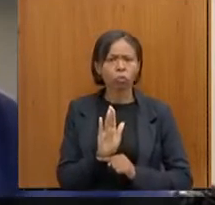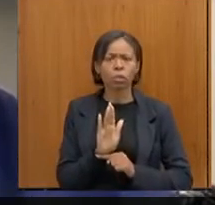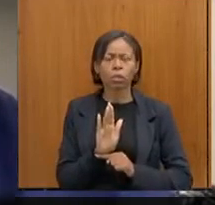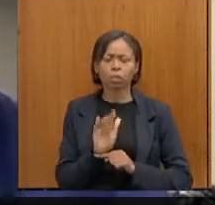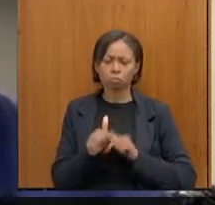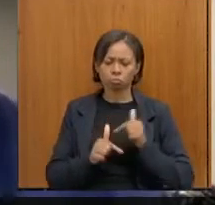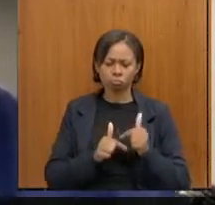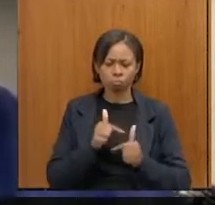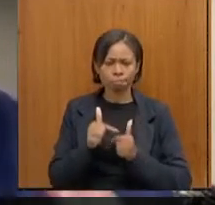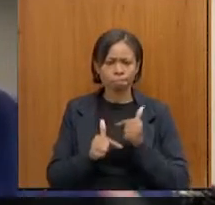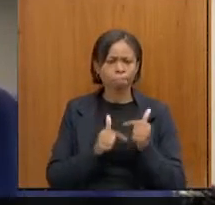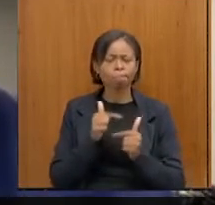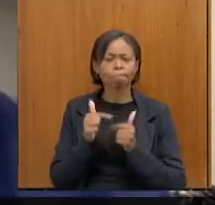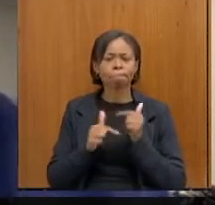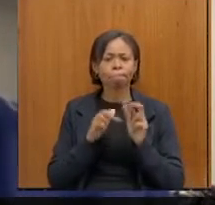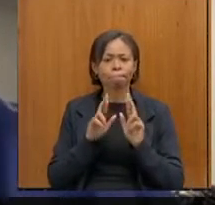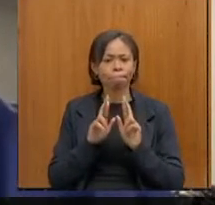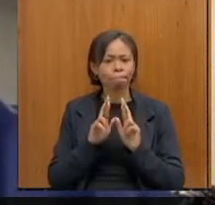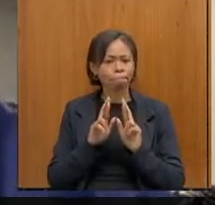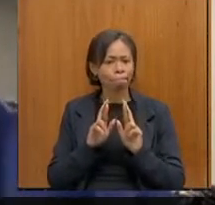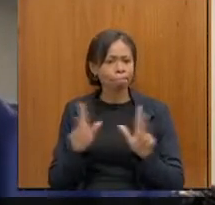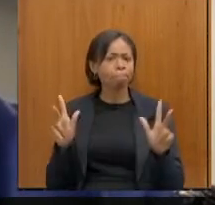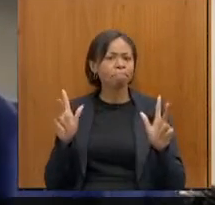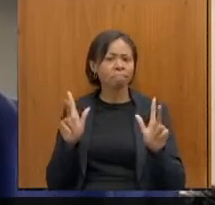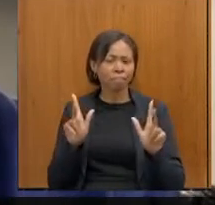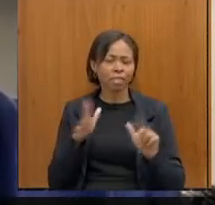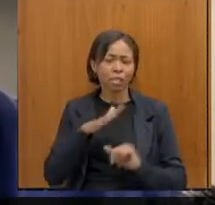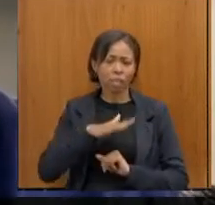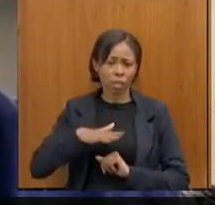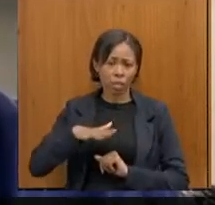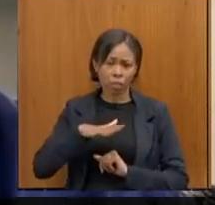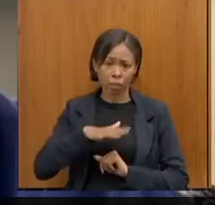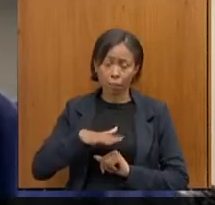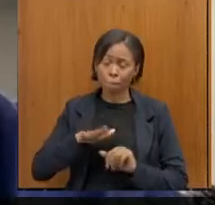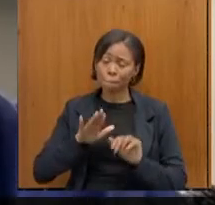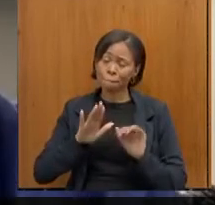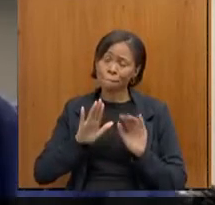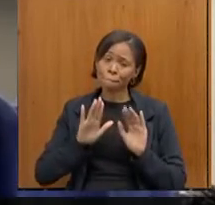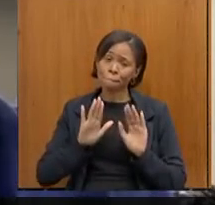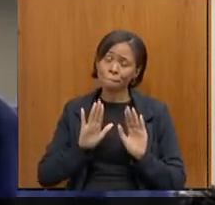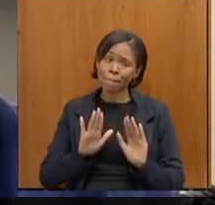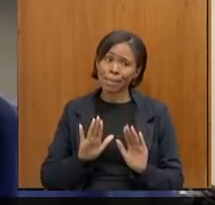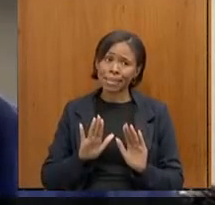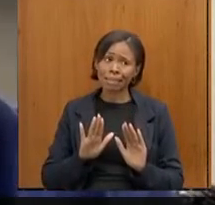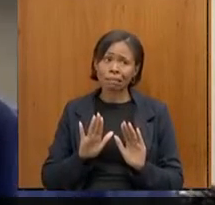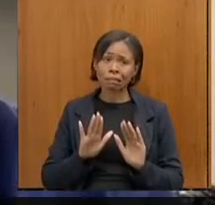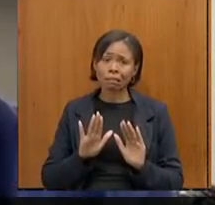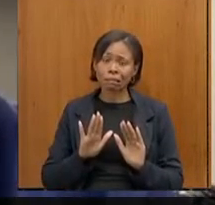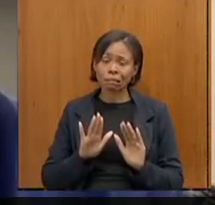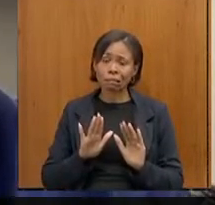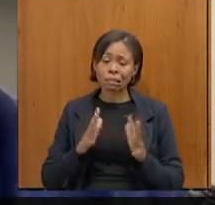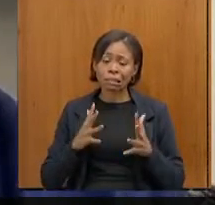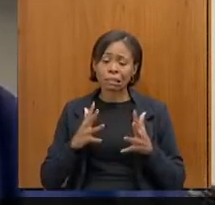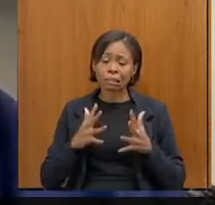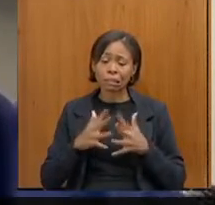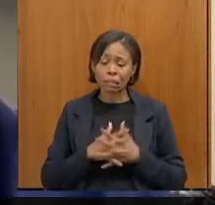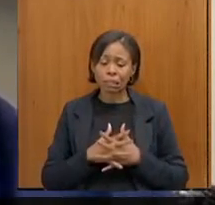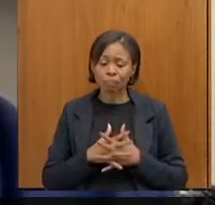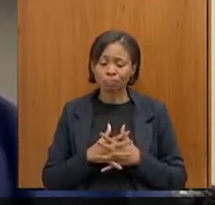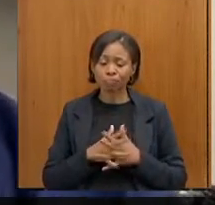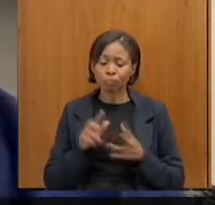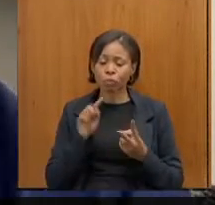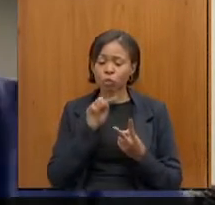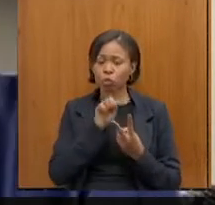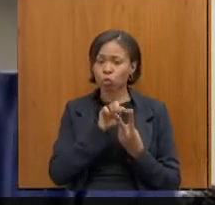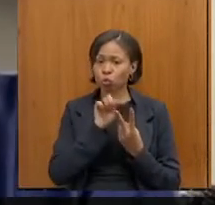um trabalho diferenciado para nossa região mas nós esbarramos você tá funcionando em dois